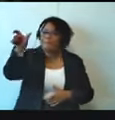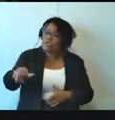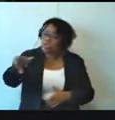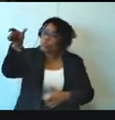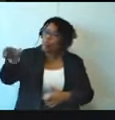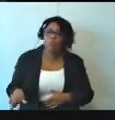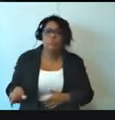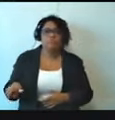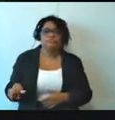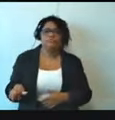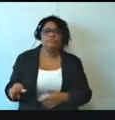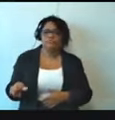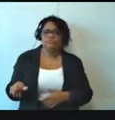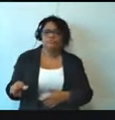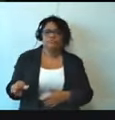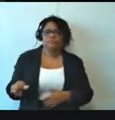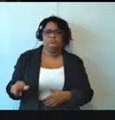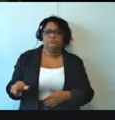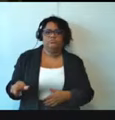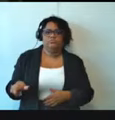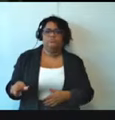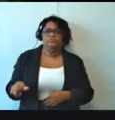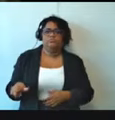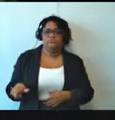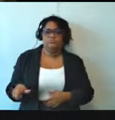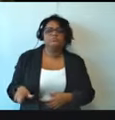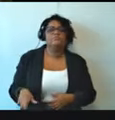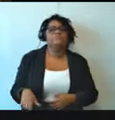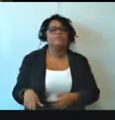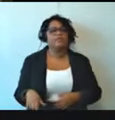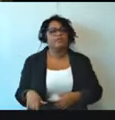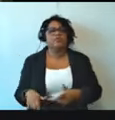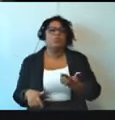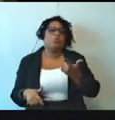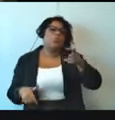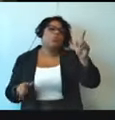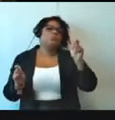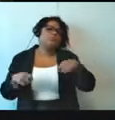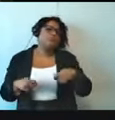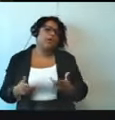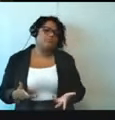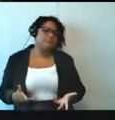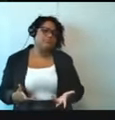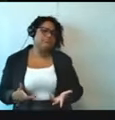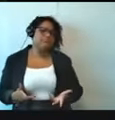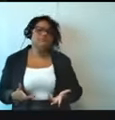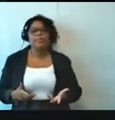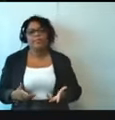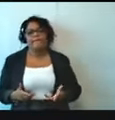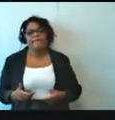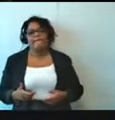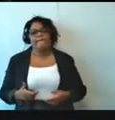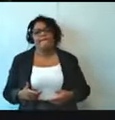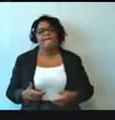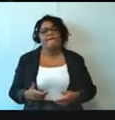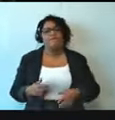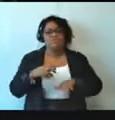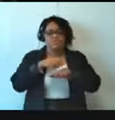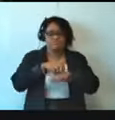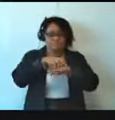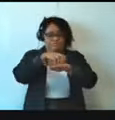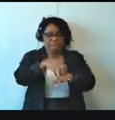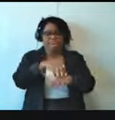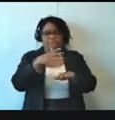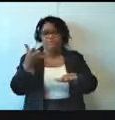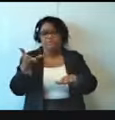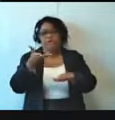não oferecer alternativa. Como o nosso transporte por passageiro não é brilhante e não consegue atender, além de